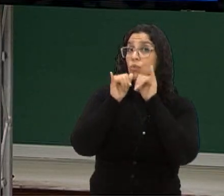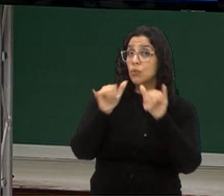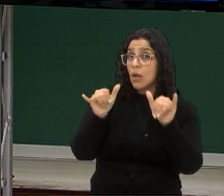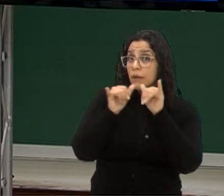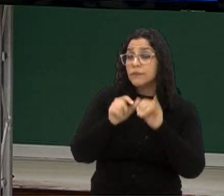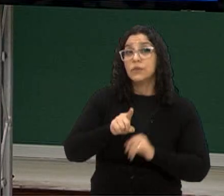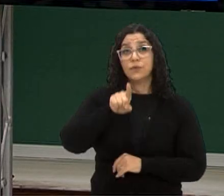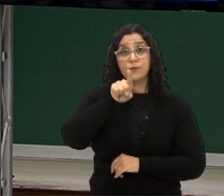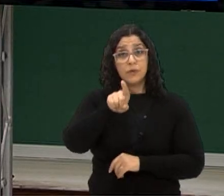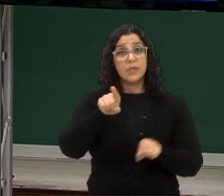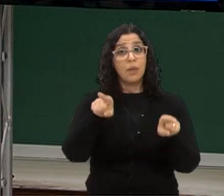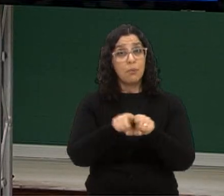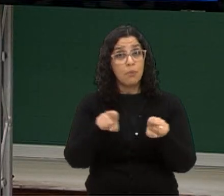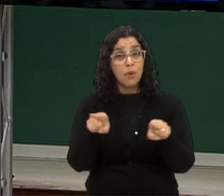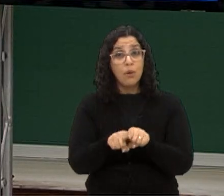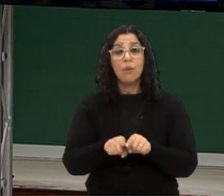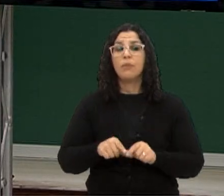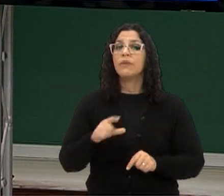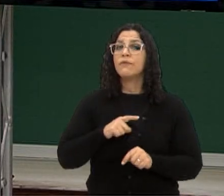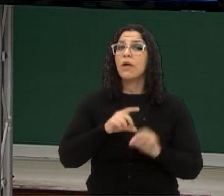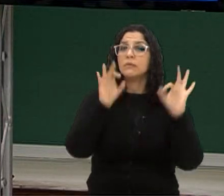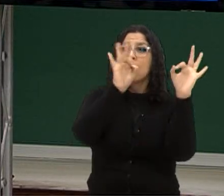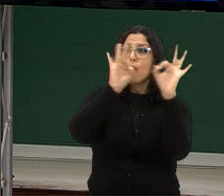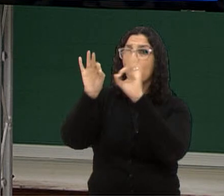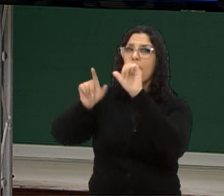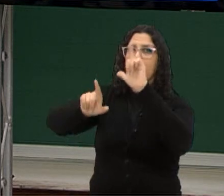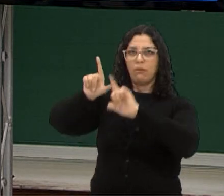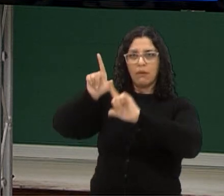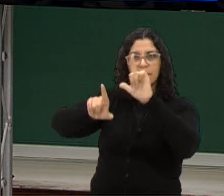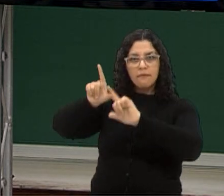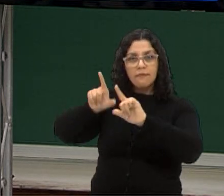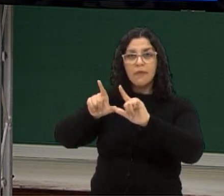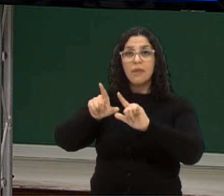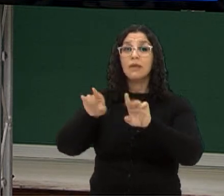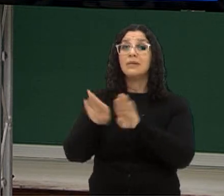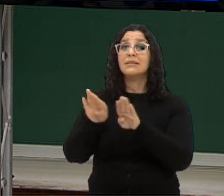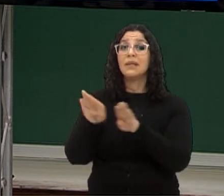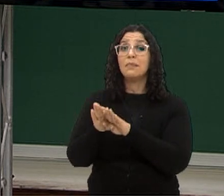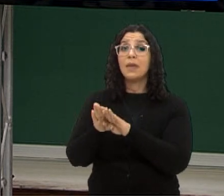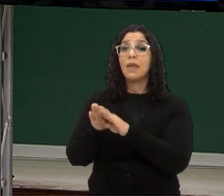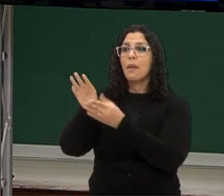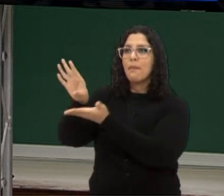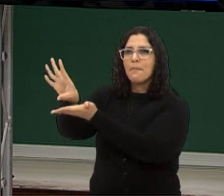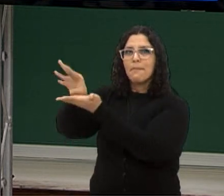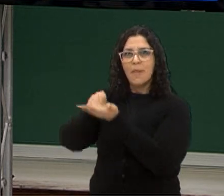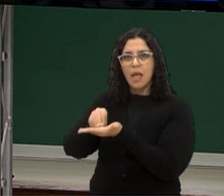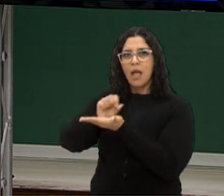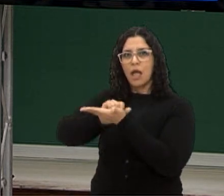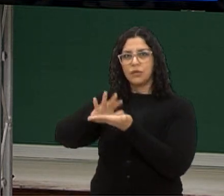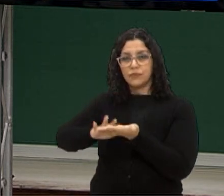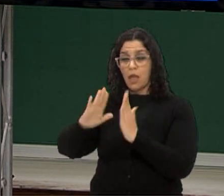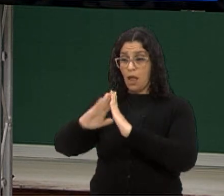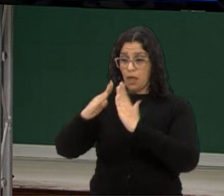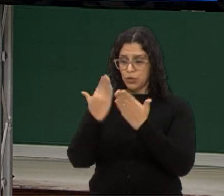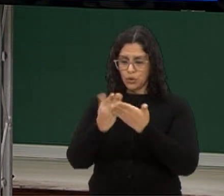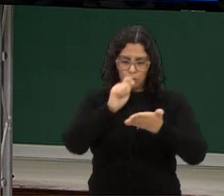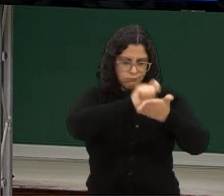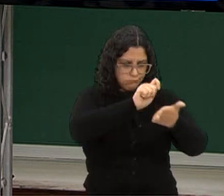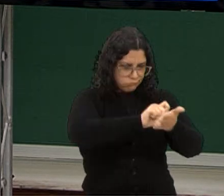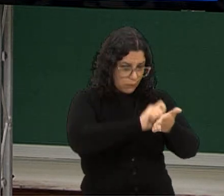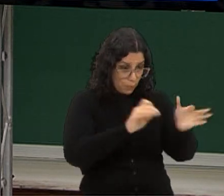recado, para você que está assistindo às aulas pela TV, está entregando as atividades na escola, as atividades